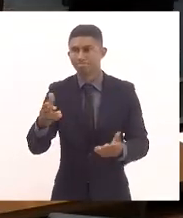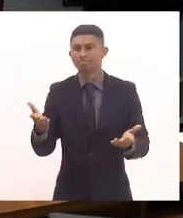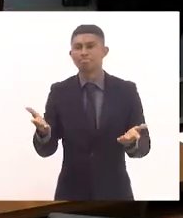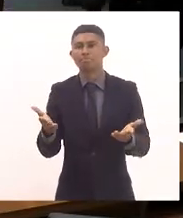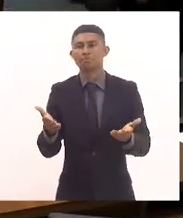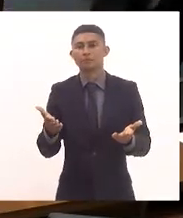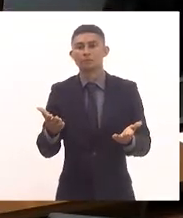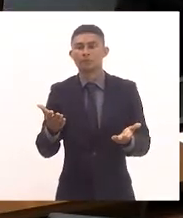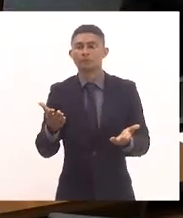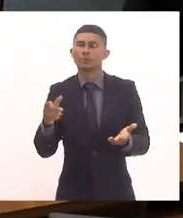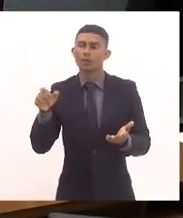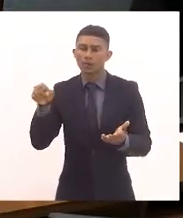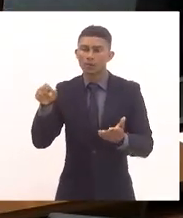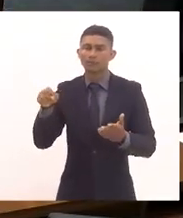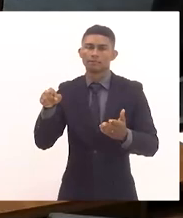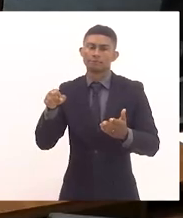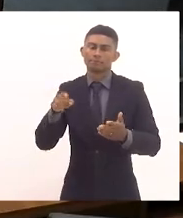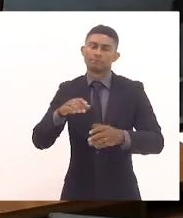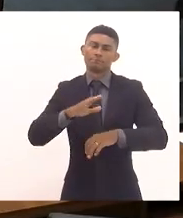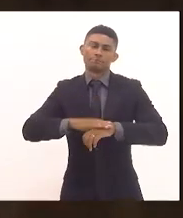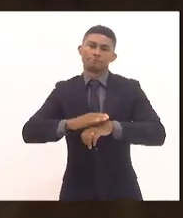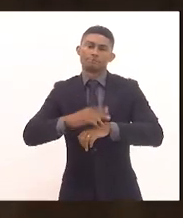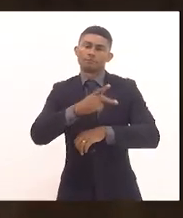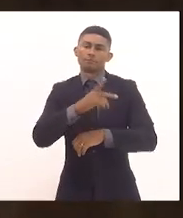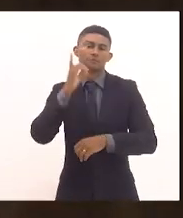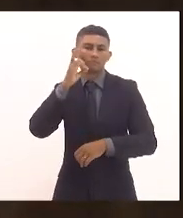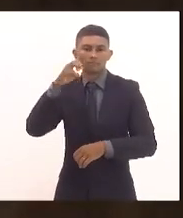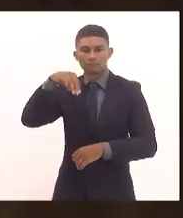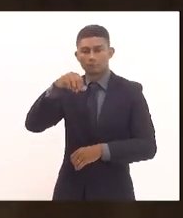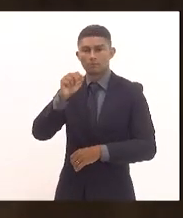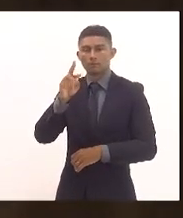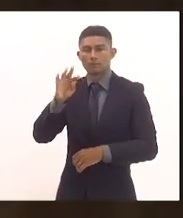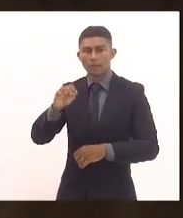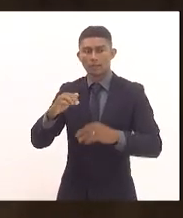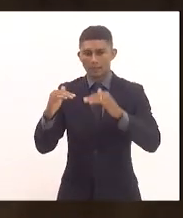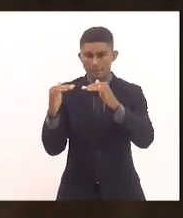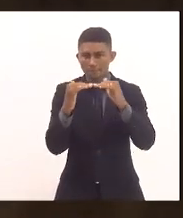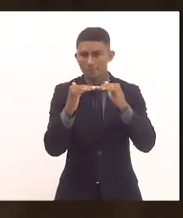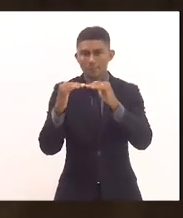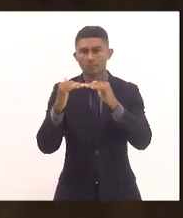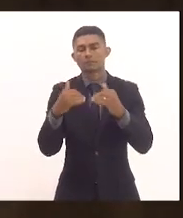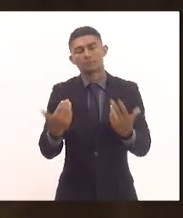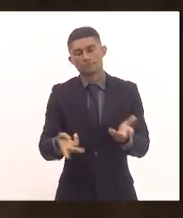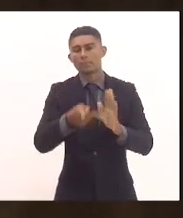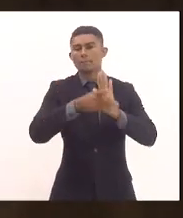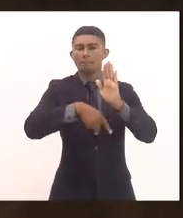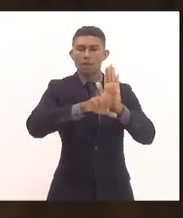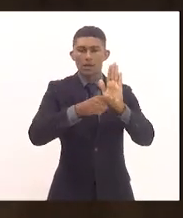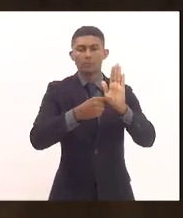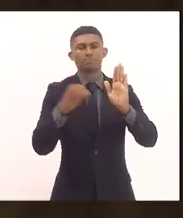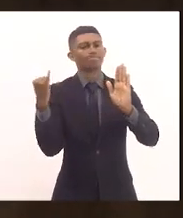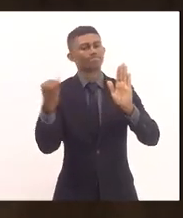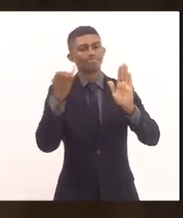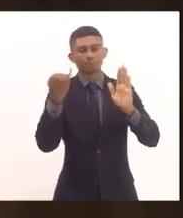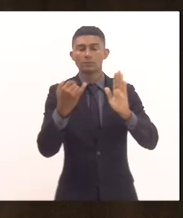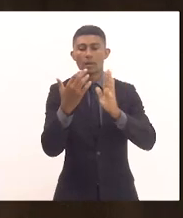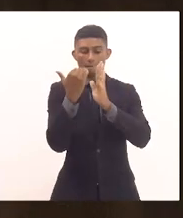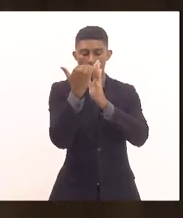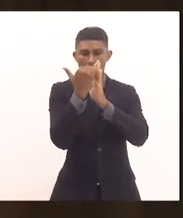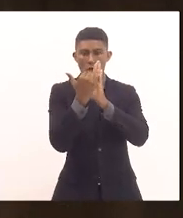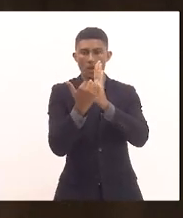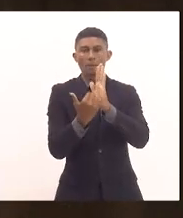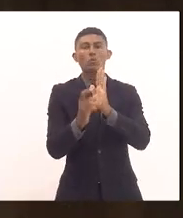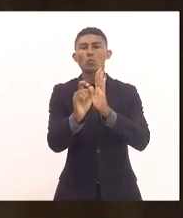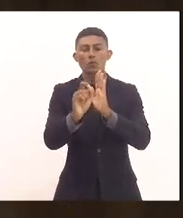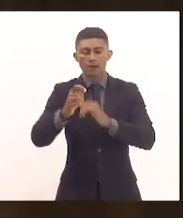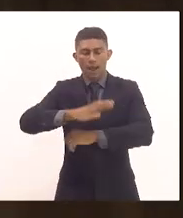da concordância da autora, deputada Marta Rocha, um projeto de lei tão importante que institui o programa de combate ao